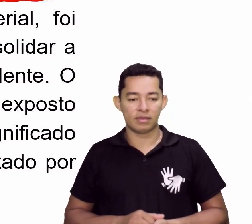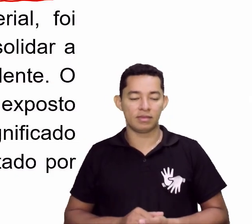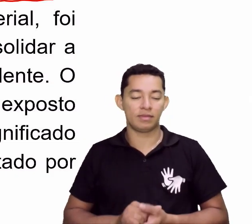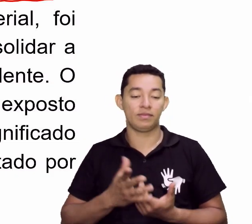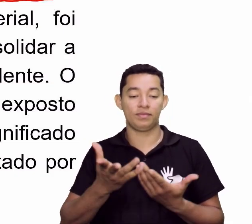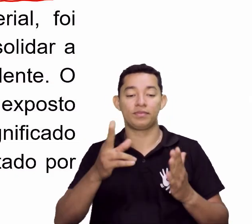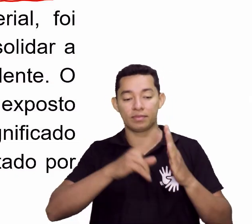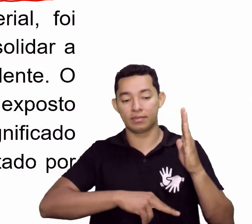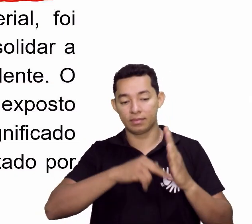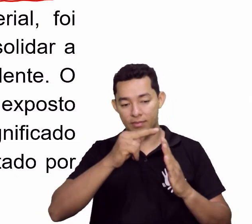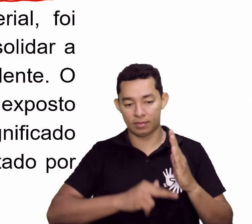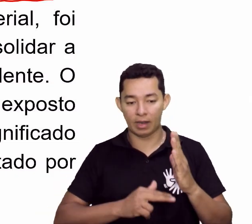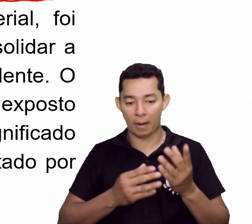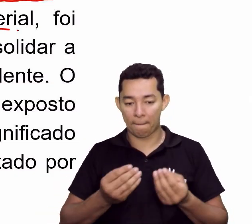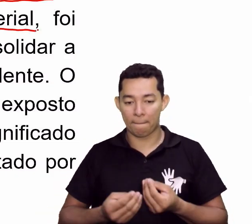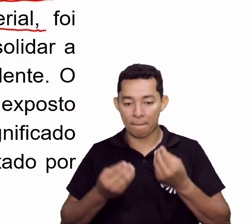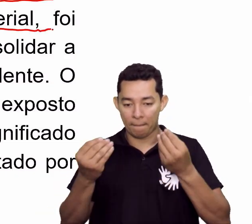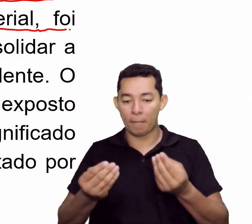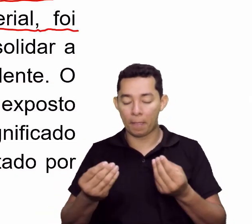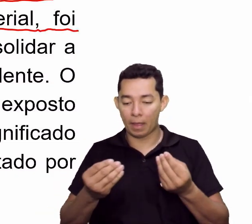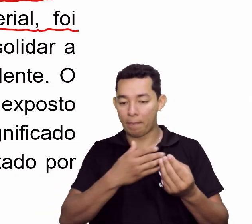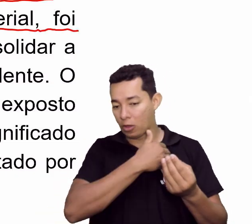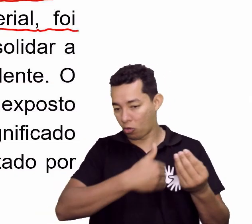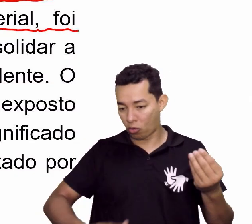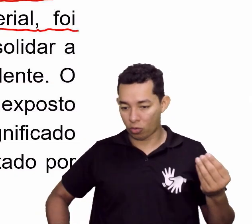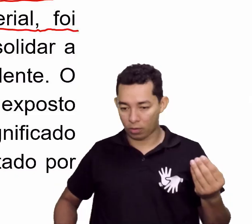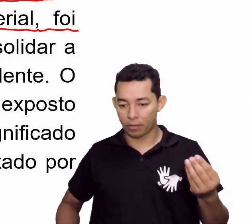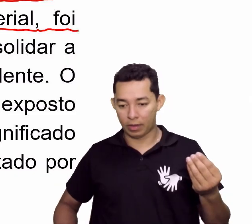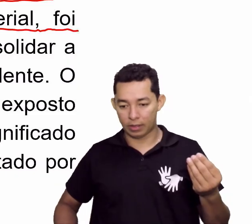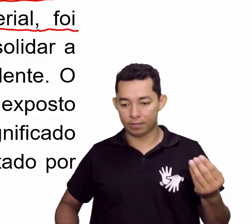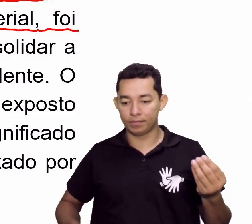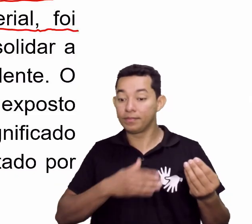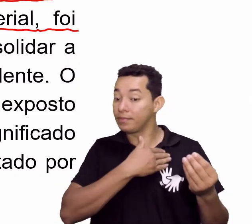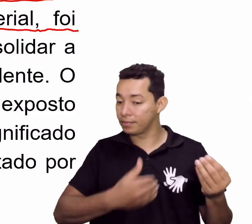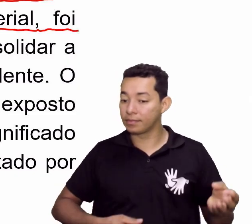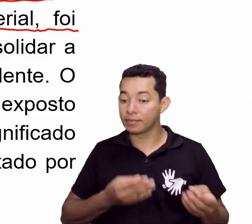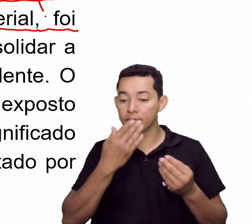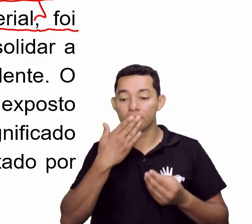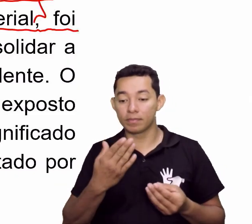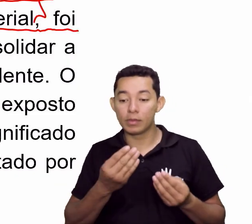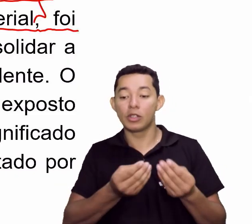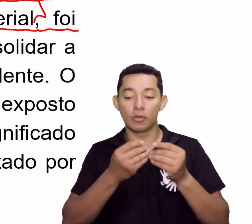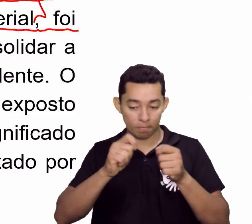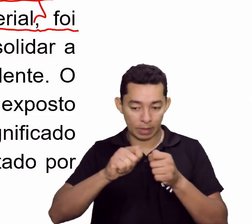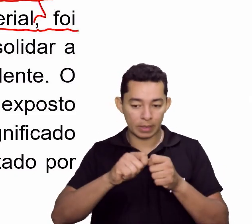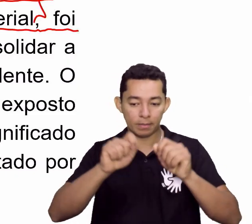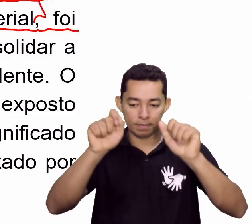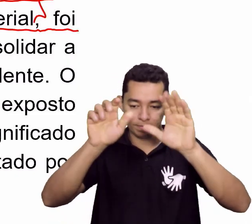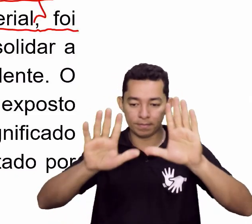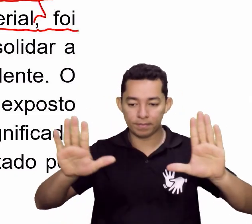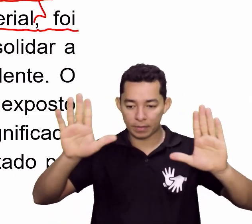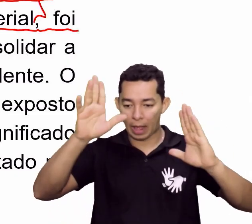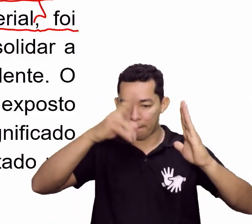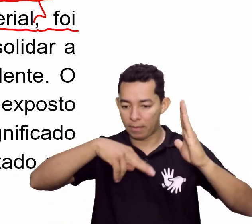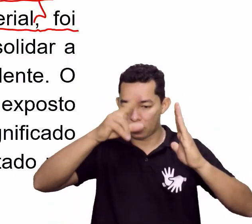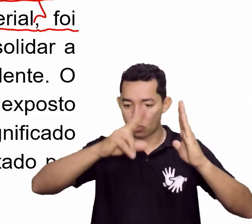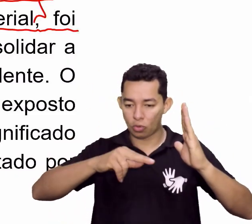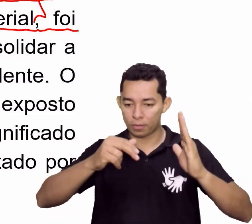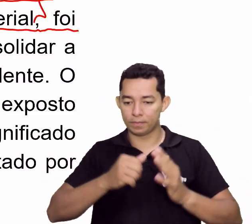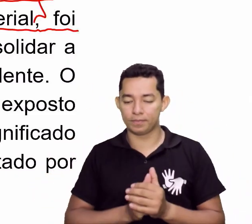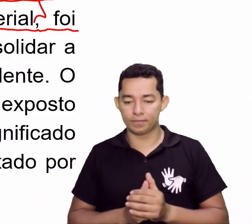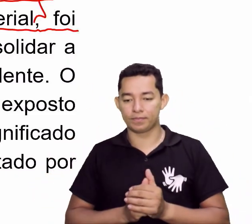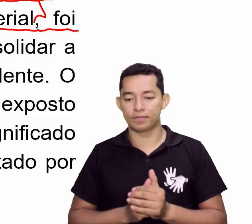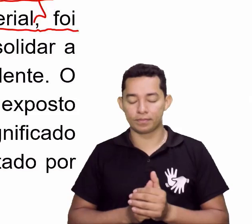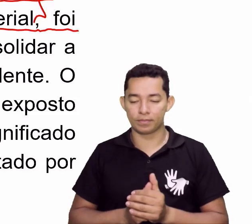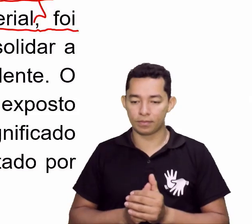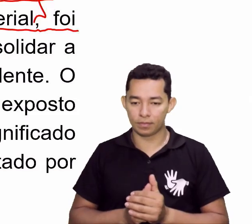A pintura, encomendada pelo governo imperial, olha aí, governo imperial, nem a Paulo